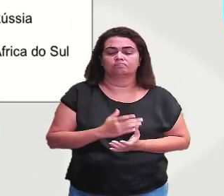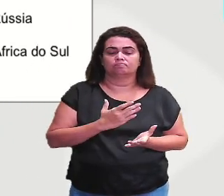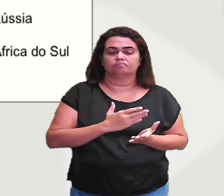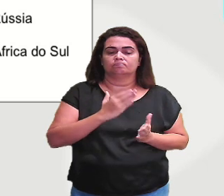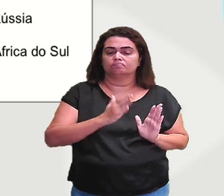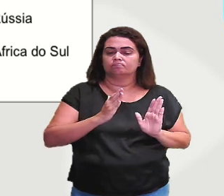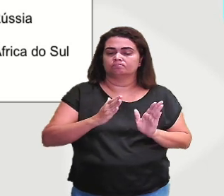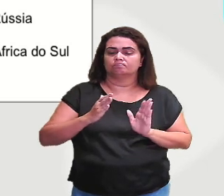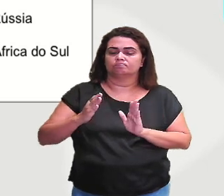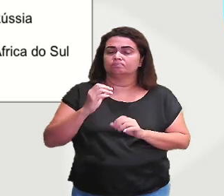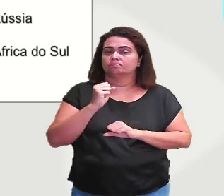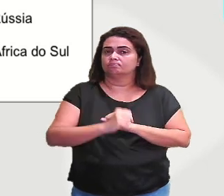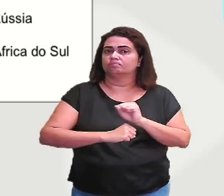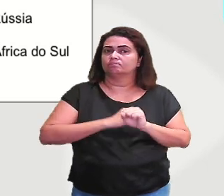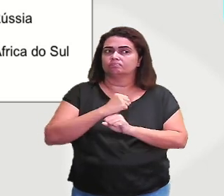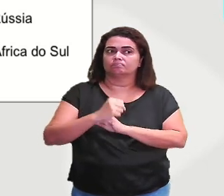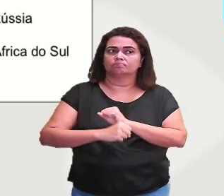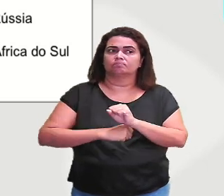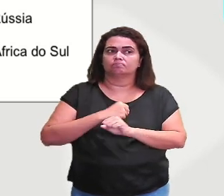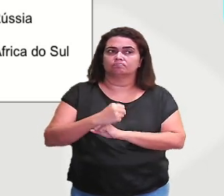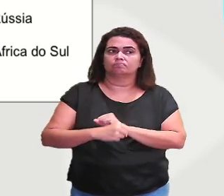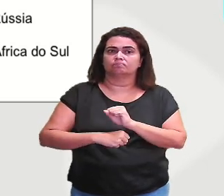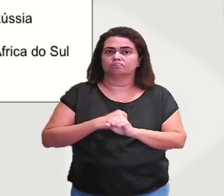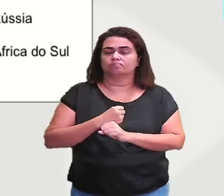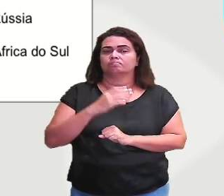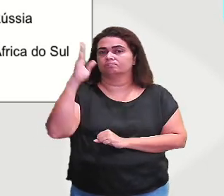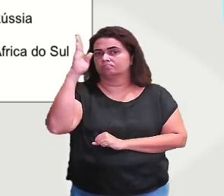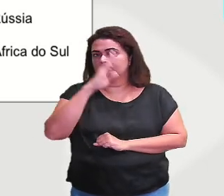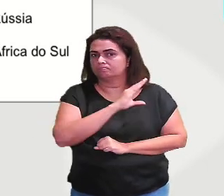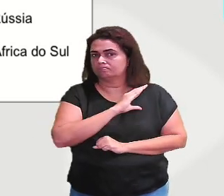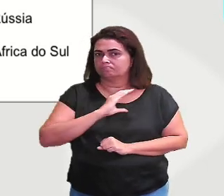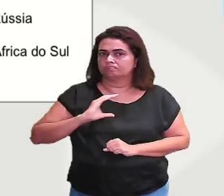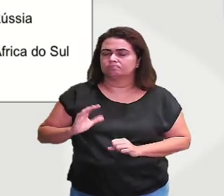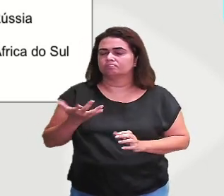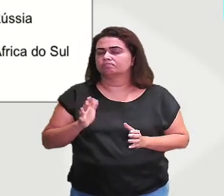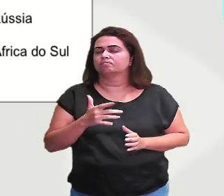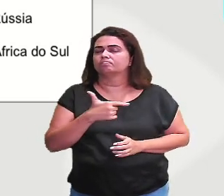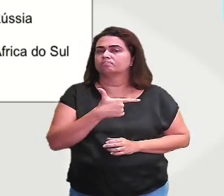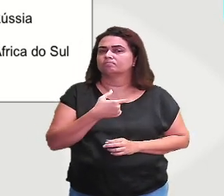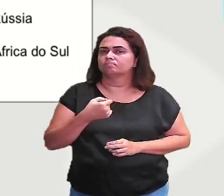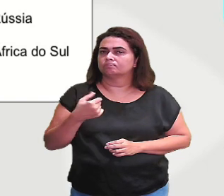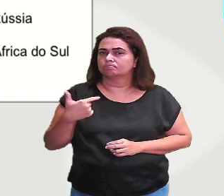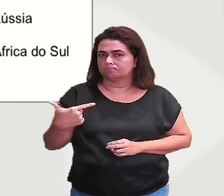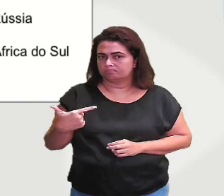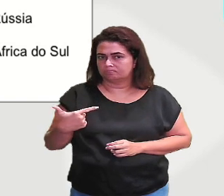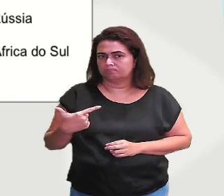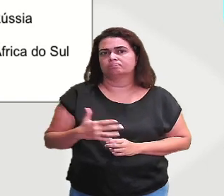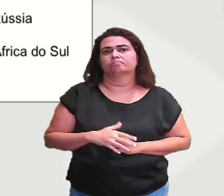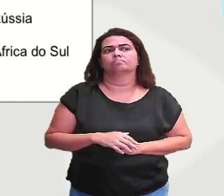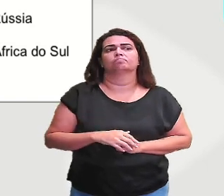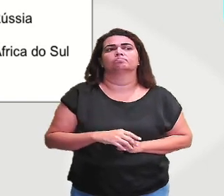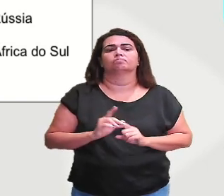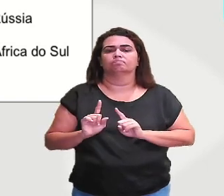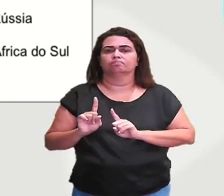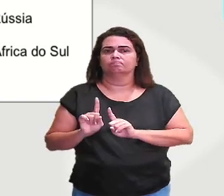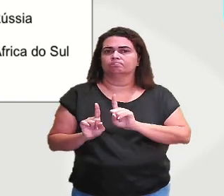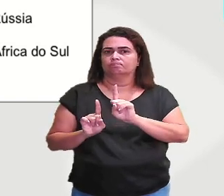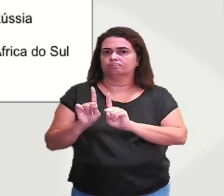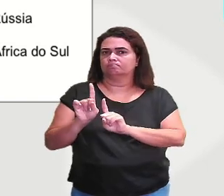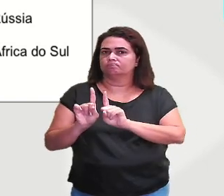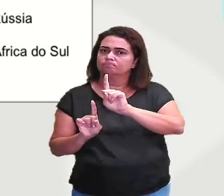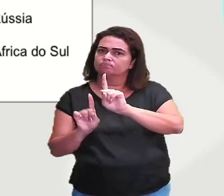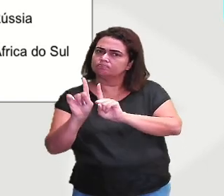do Sul, né? Você tem ali um pouquinho do Brasil e China. E aí, 2012, vão despontar, né, mais os outros países. Mas